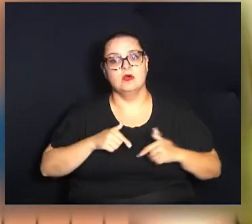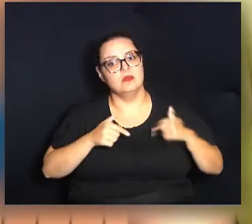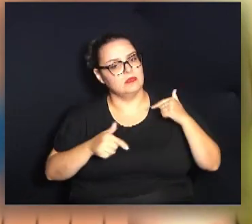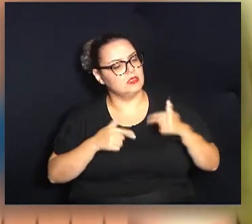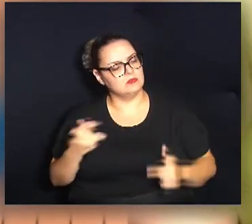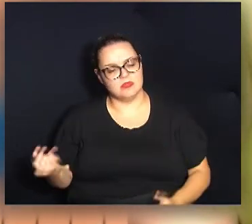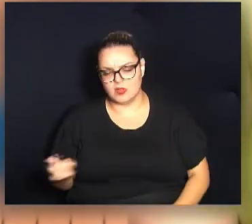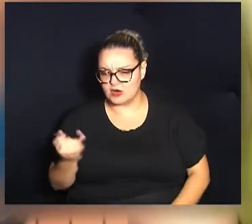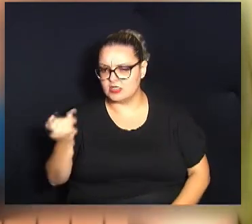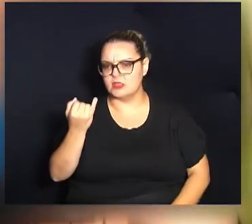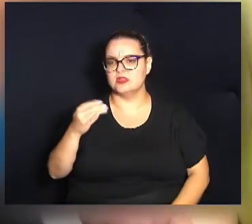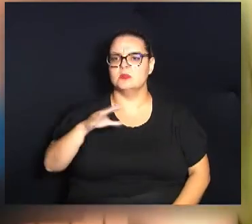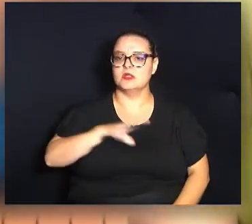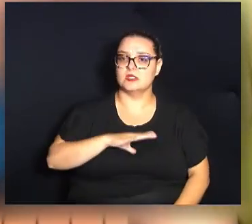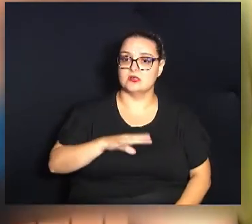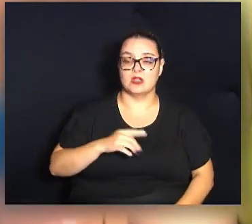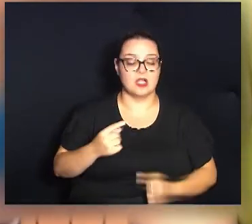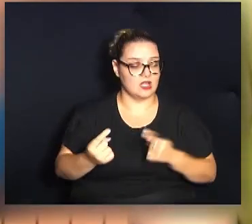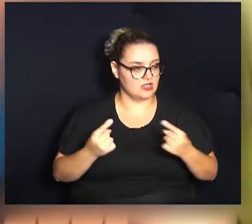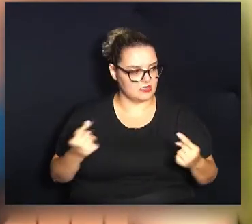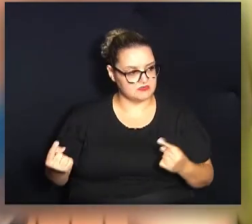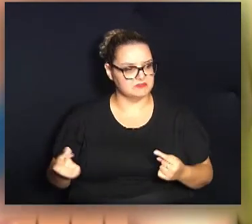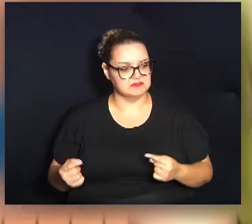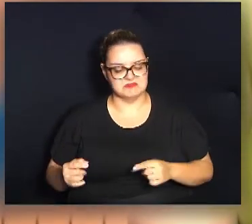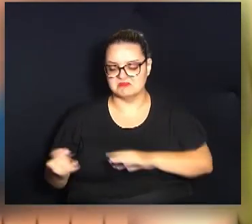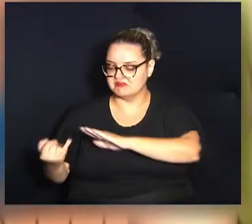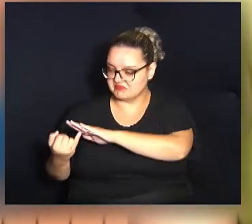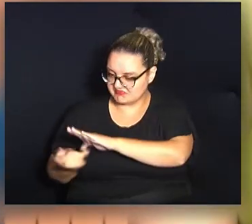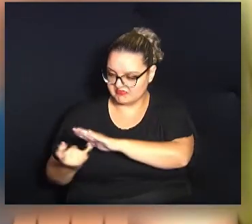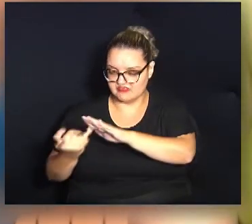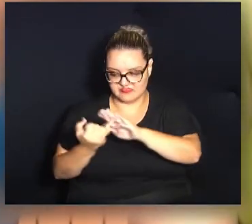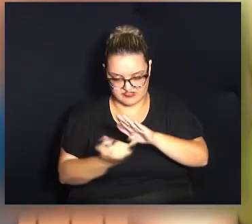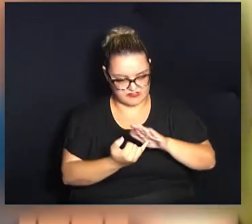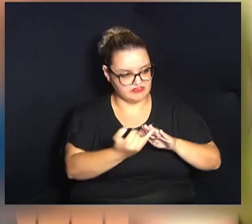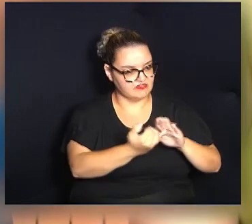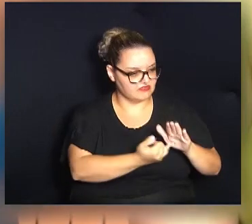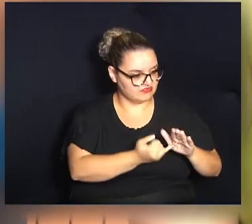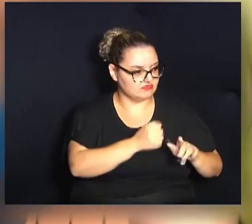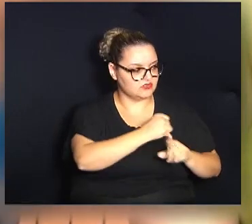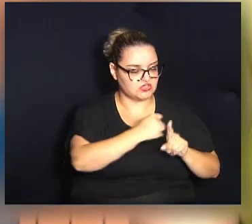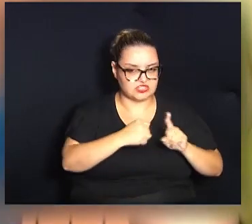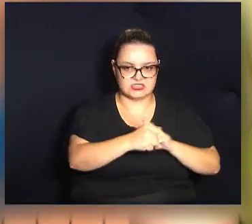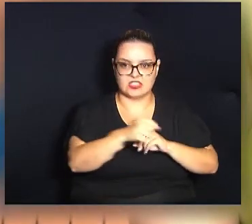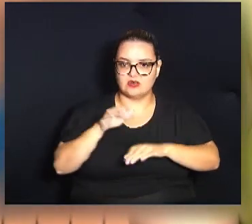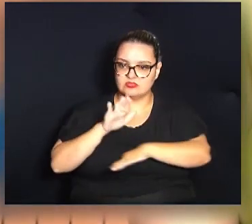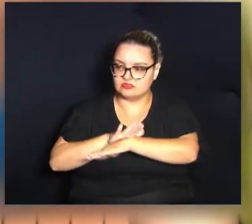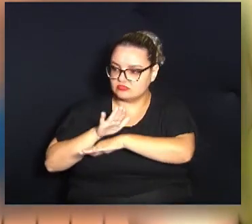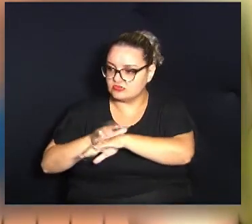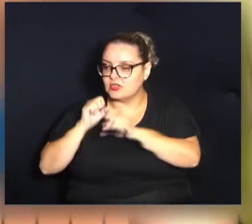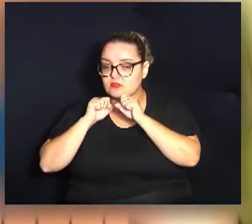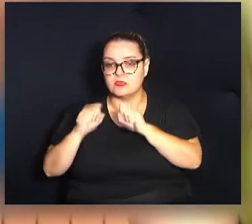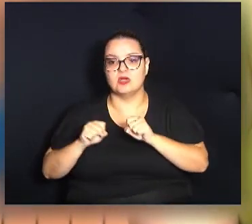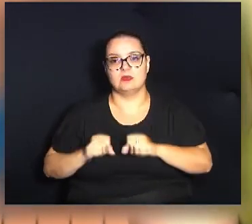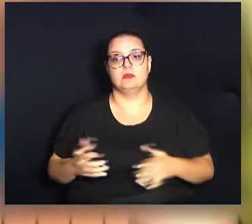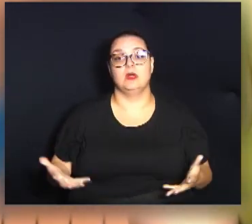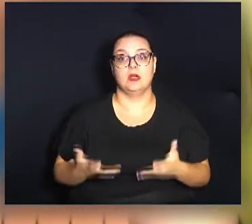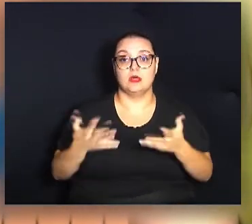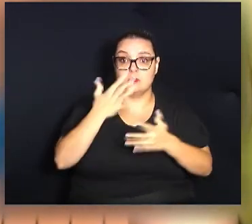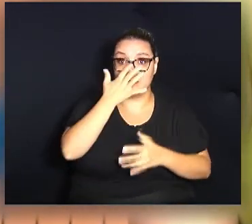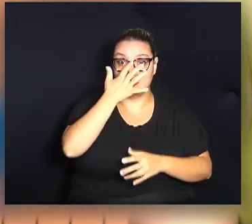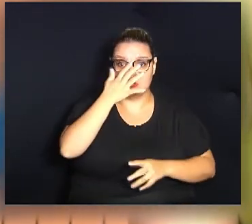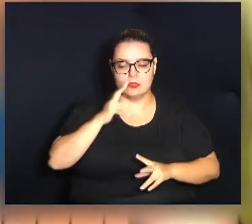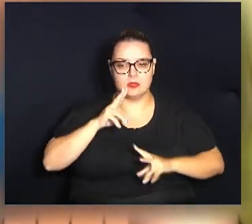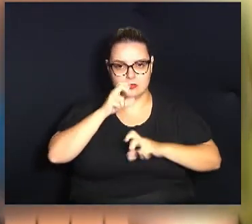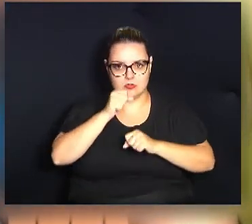importante para a cidade, cada um numa entidade assistencial, social, contribuindo com o fortalecimento das ações